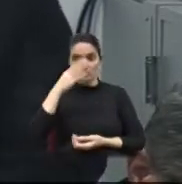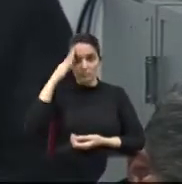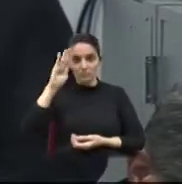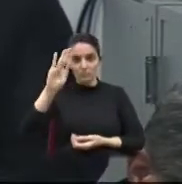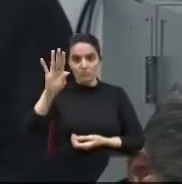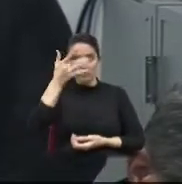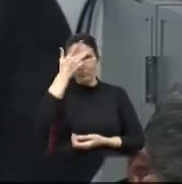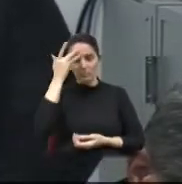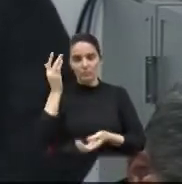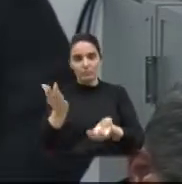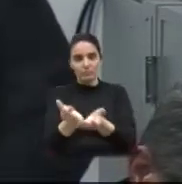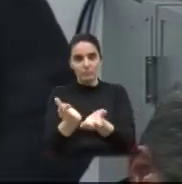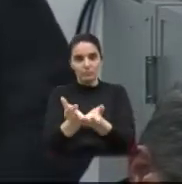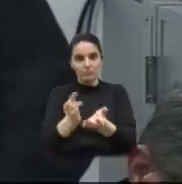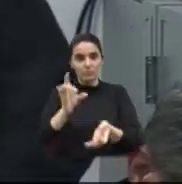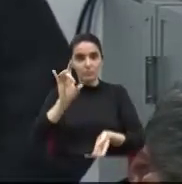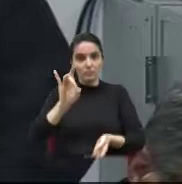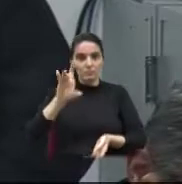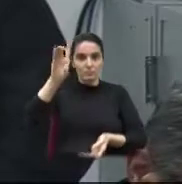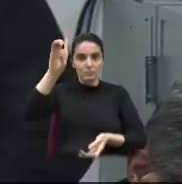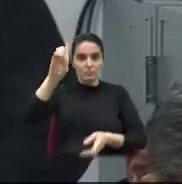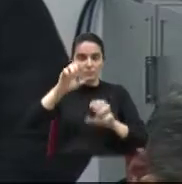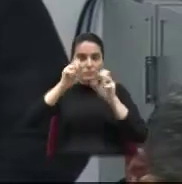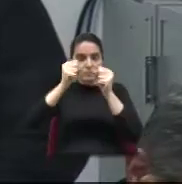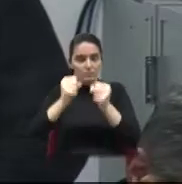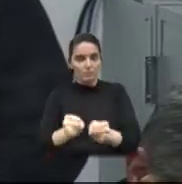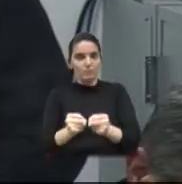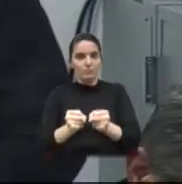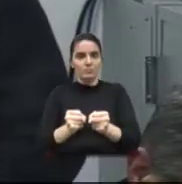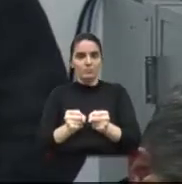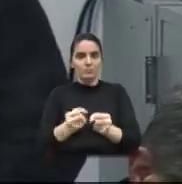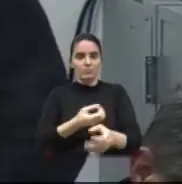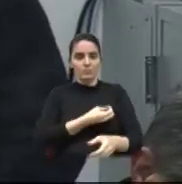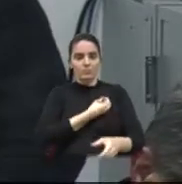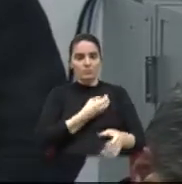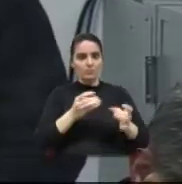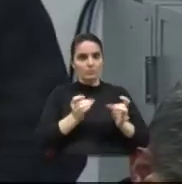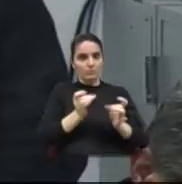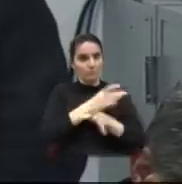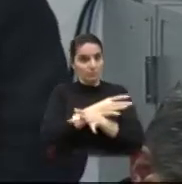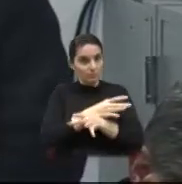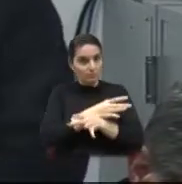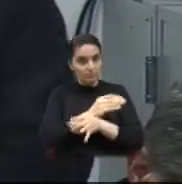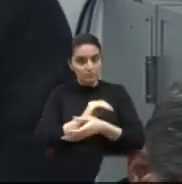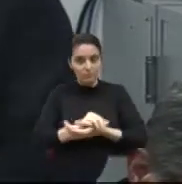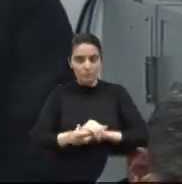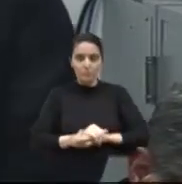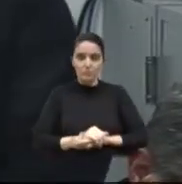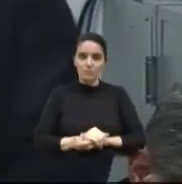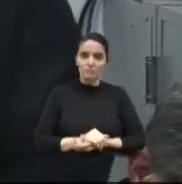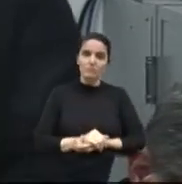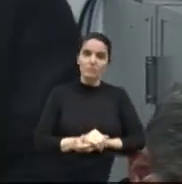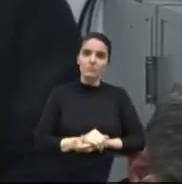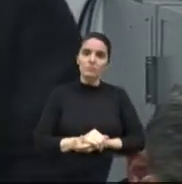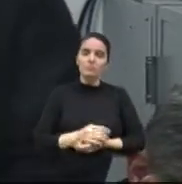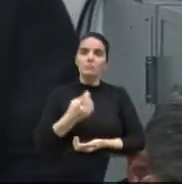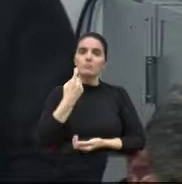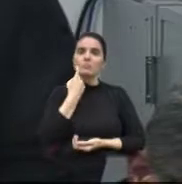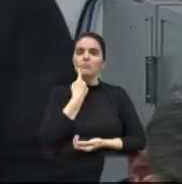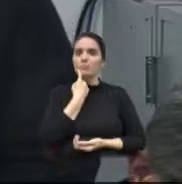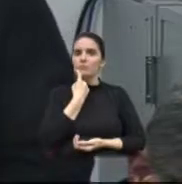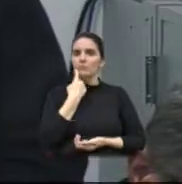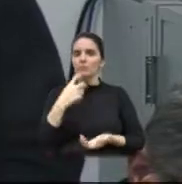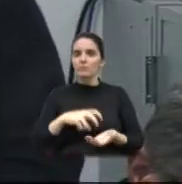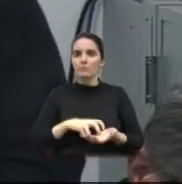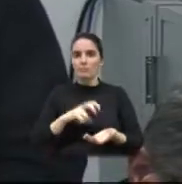dá e quem tira a vida é Deus. Então nós não podemos compactuar com isso. Inclusive, na sexta-feira, de